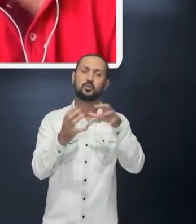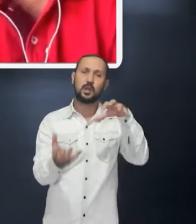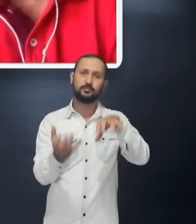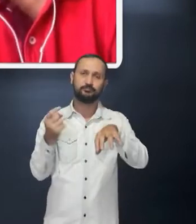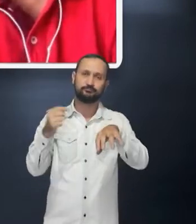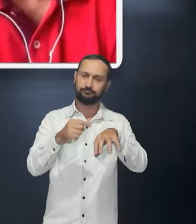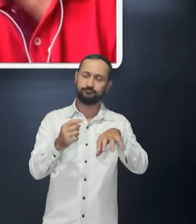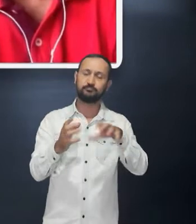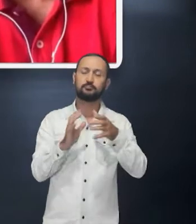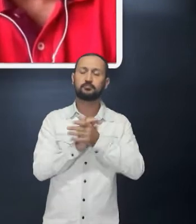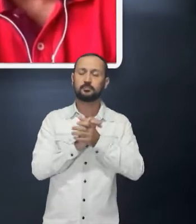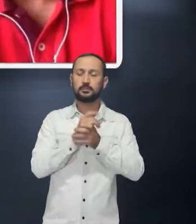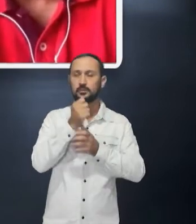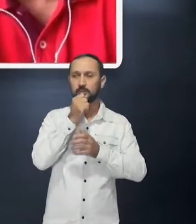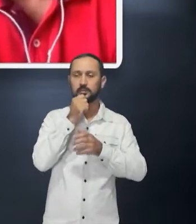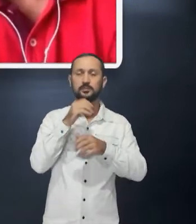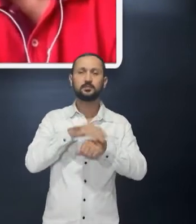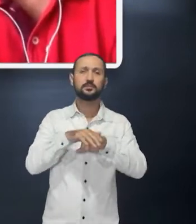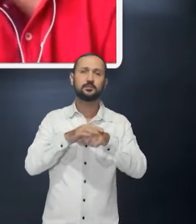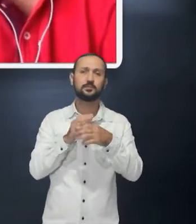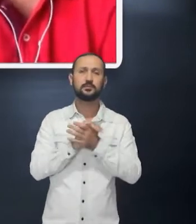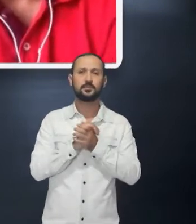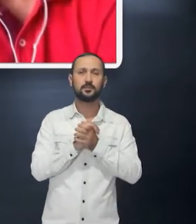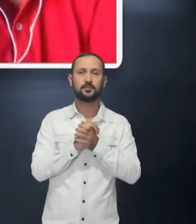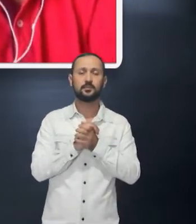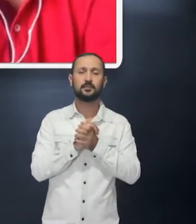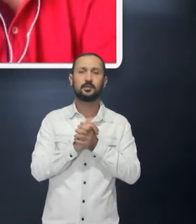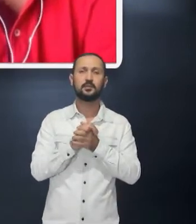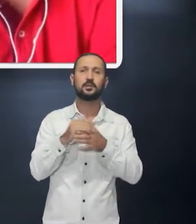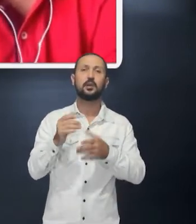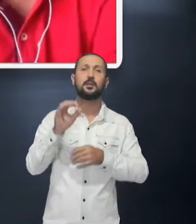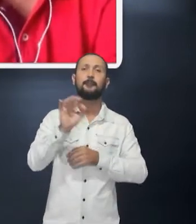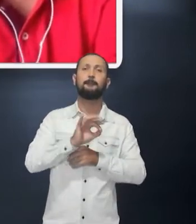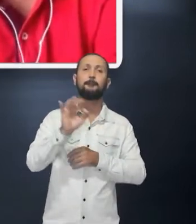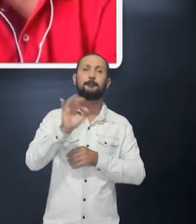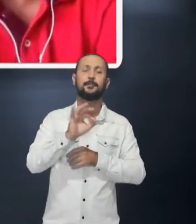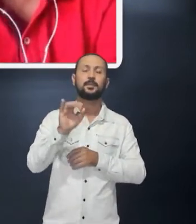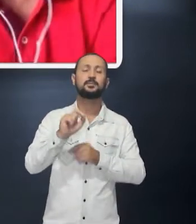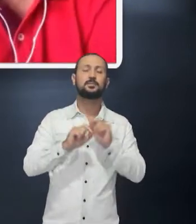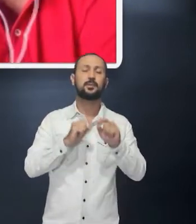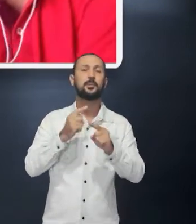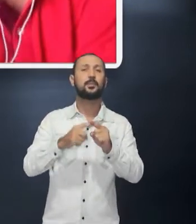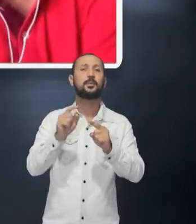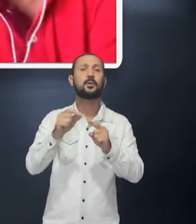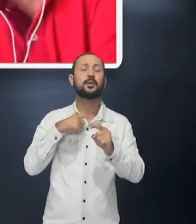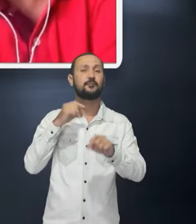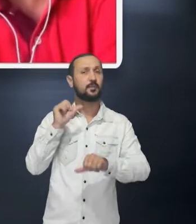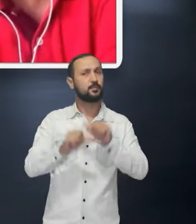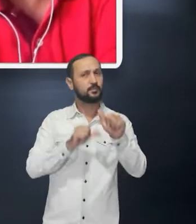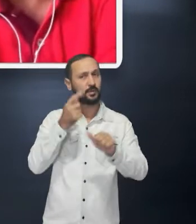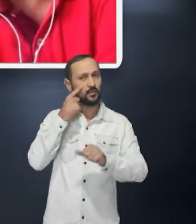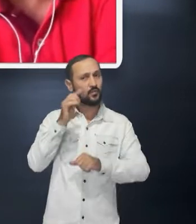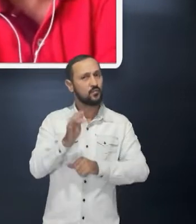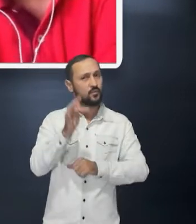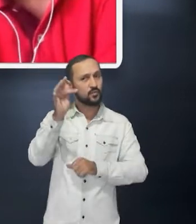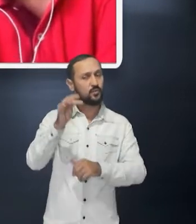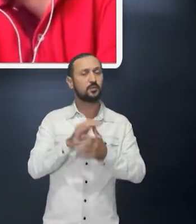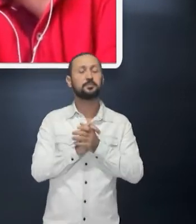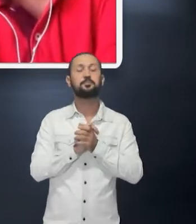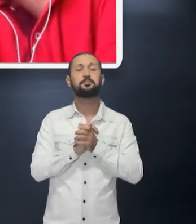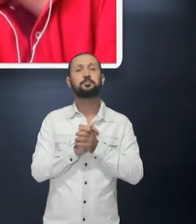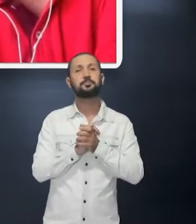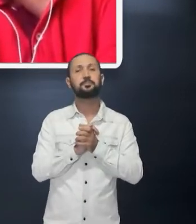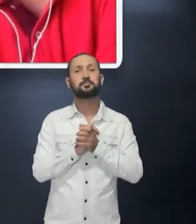Então não adianta a gente ficar falando de percentual de alíquota certinho agora, porque vai mudar, fatalmente vai mudar.